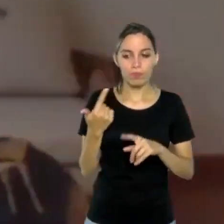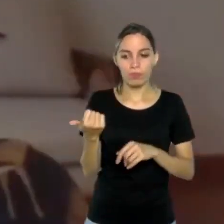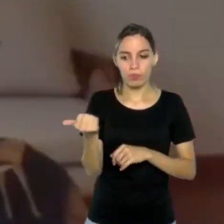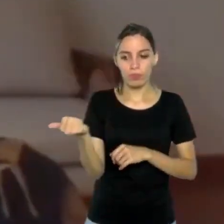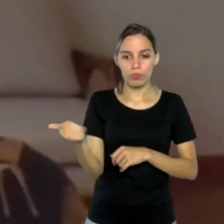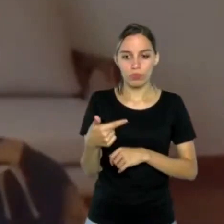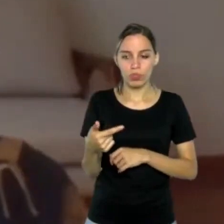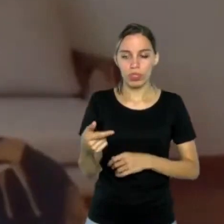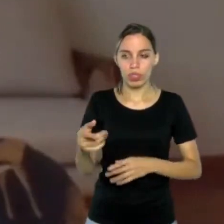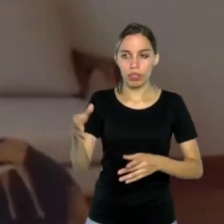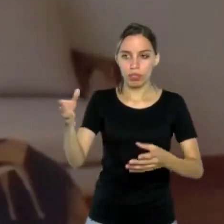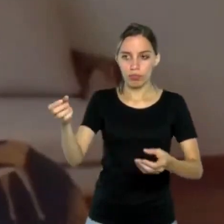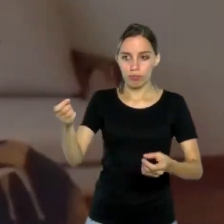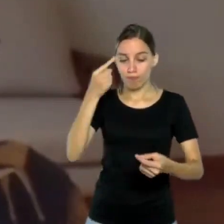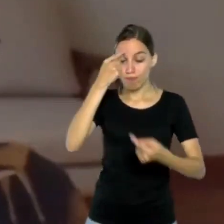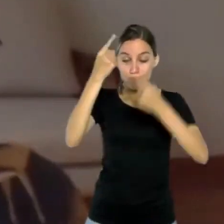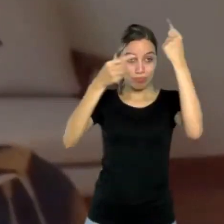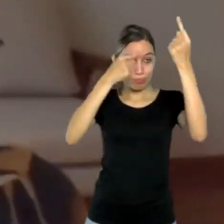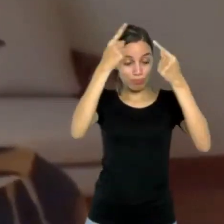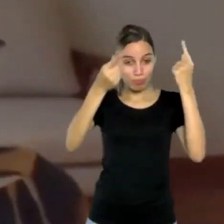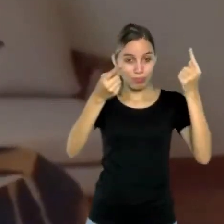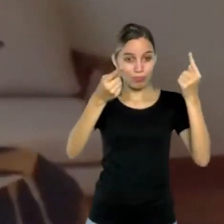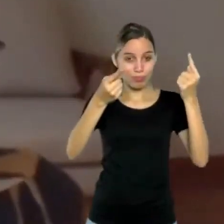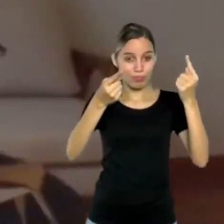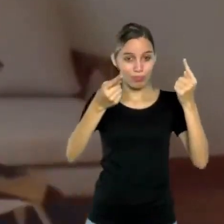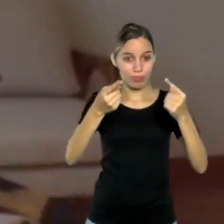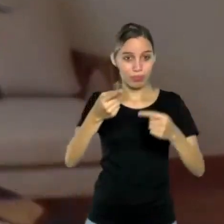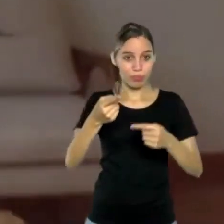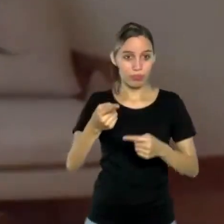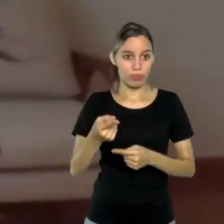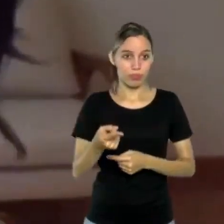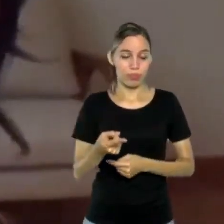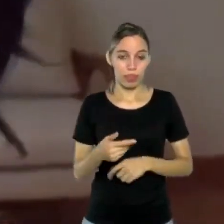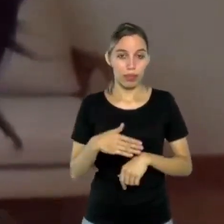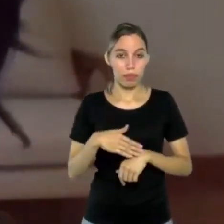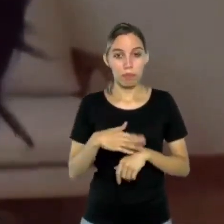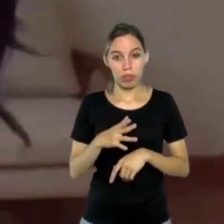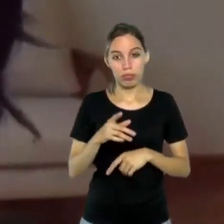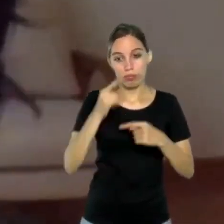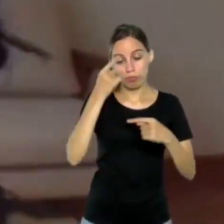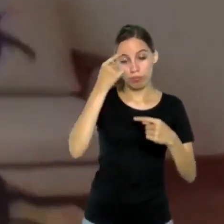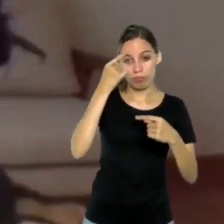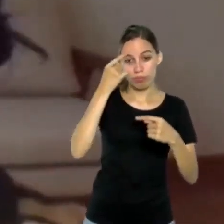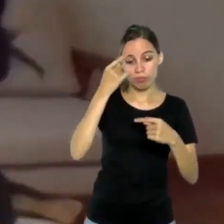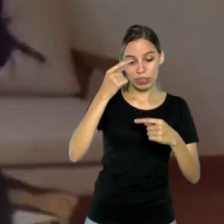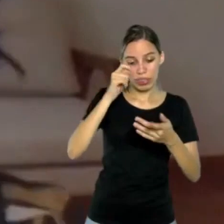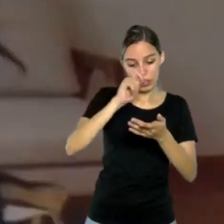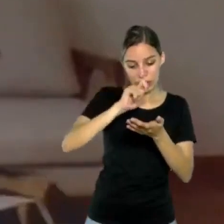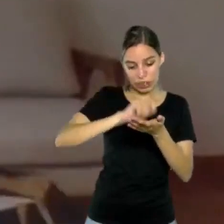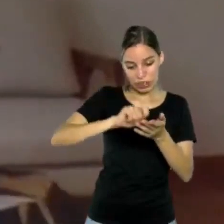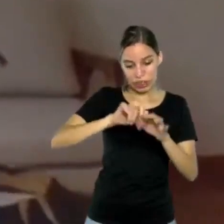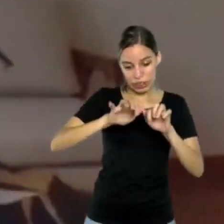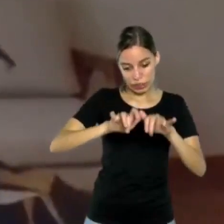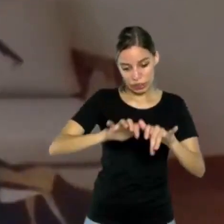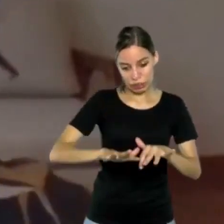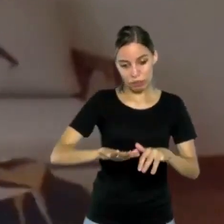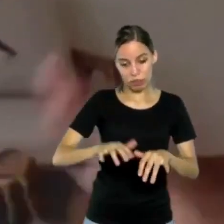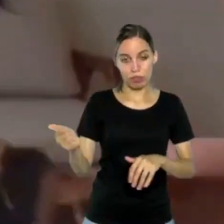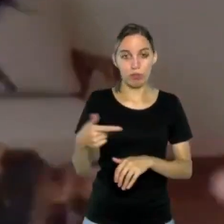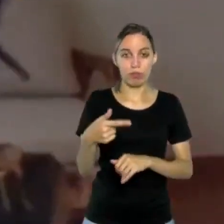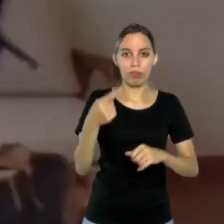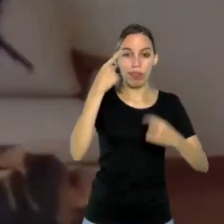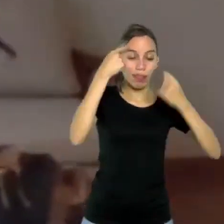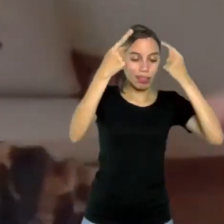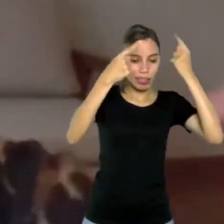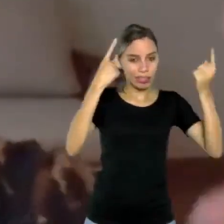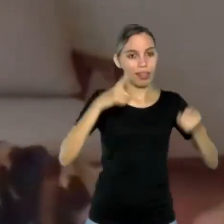se colocar para fazer aquilo do que uma coisa completamente assim de, como é que eu vou. Deixa